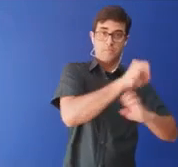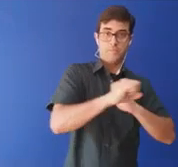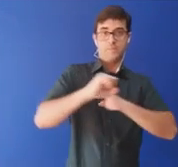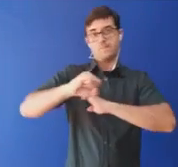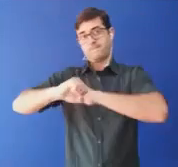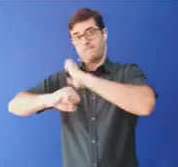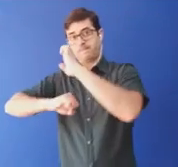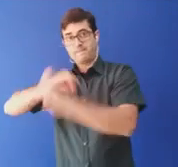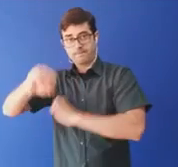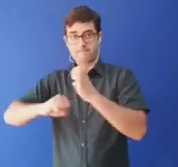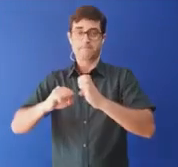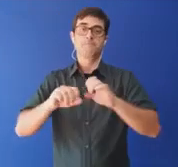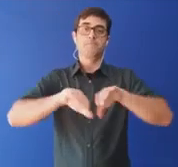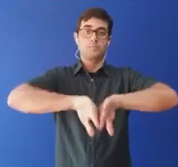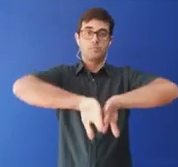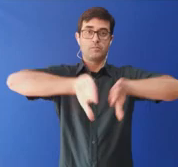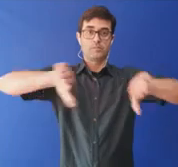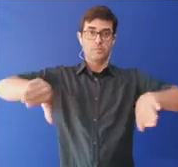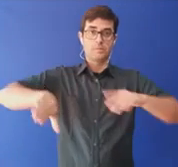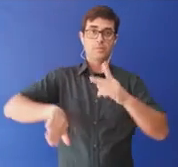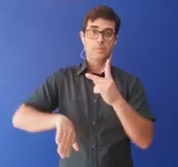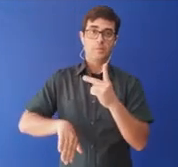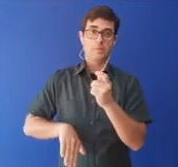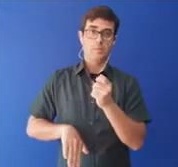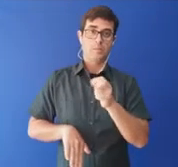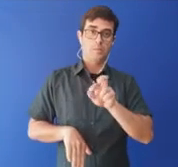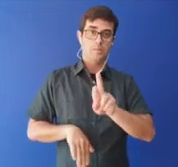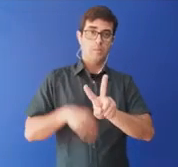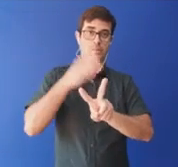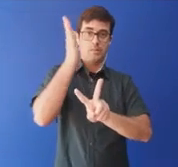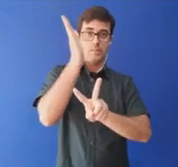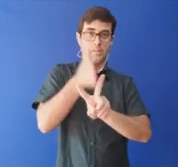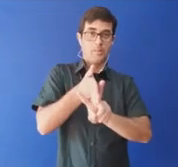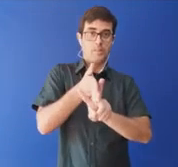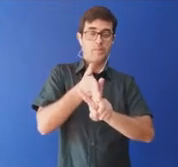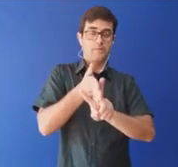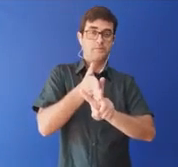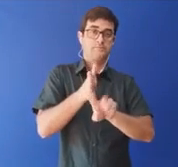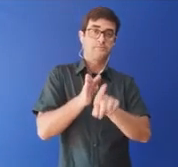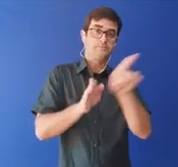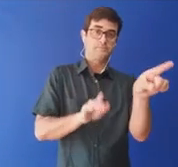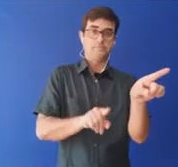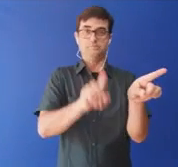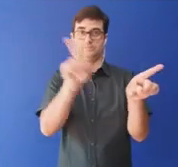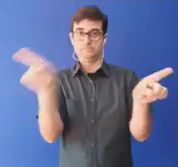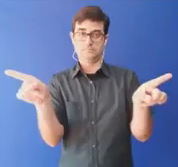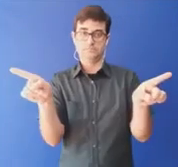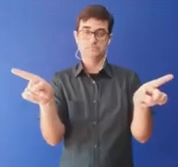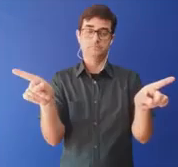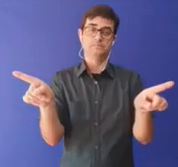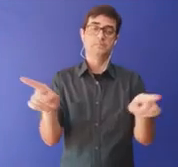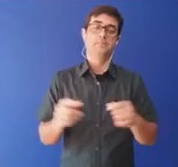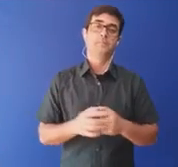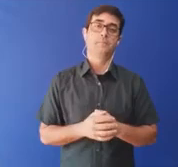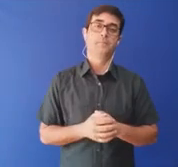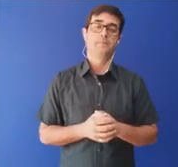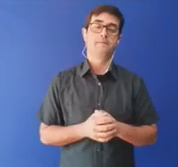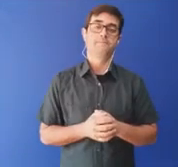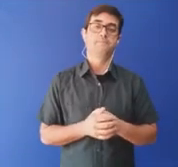elétrons sai com um dos elétrons do par, né? Que estava sendo